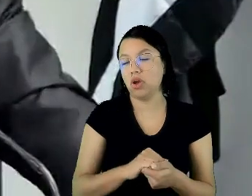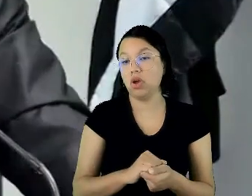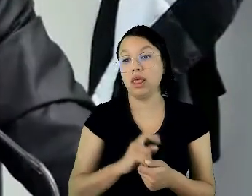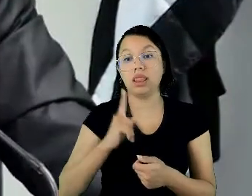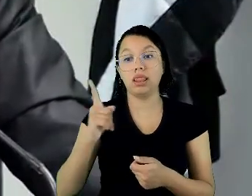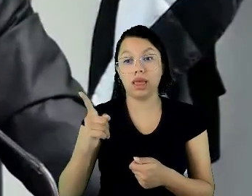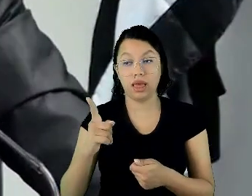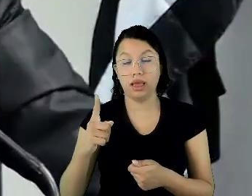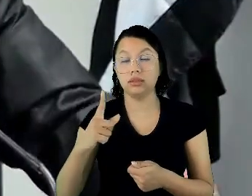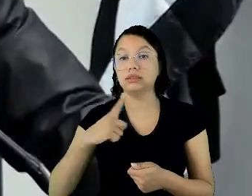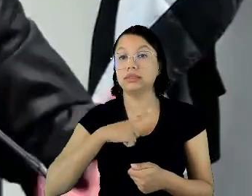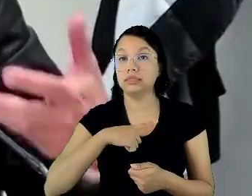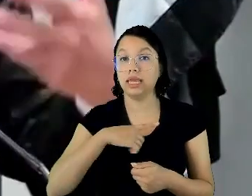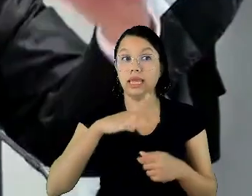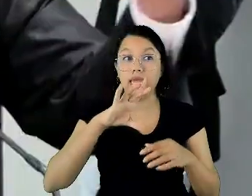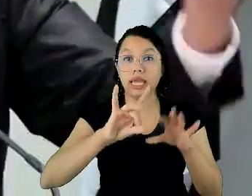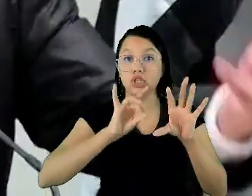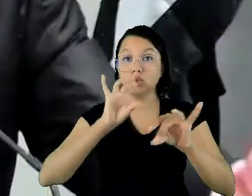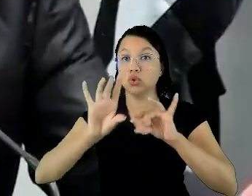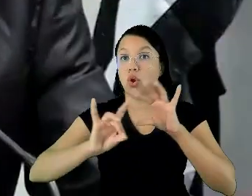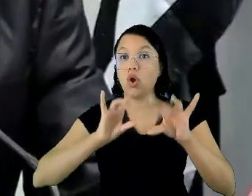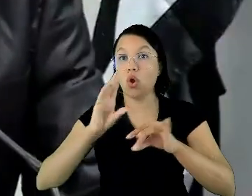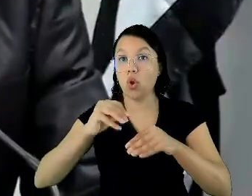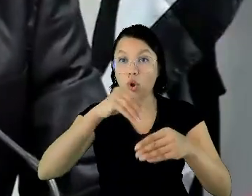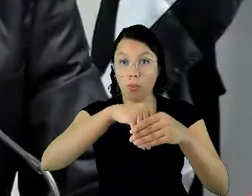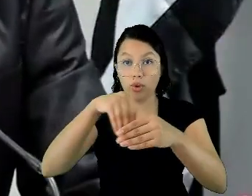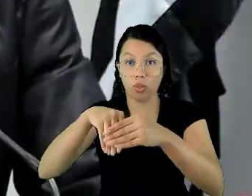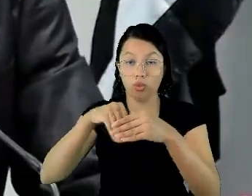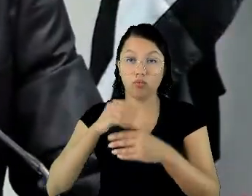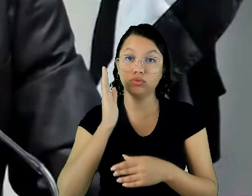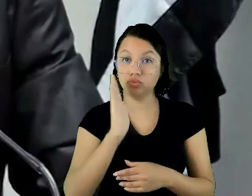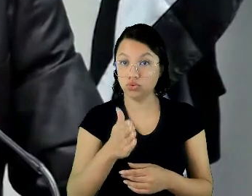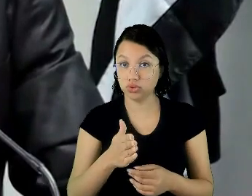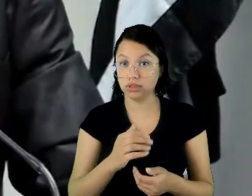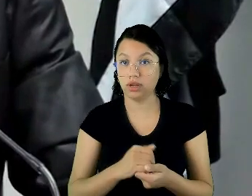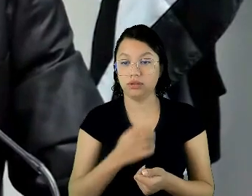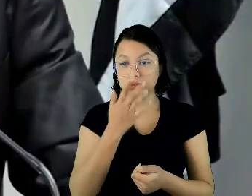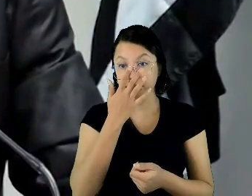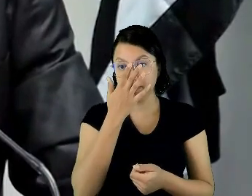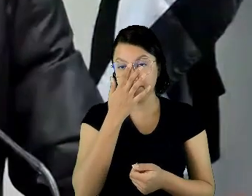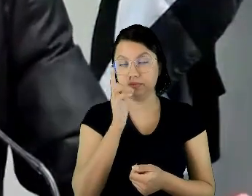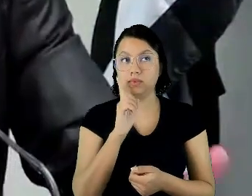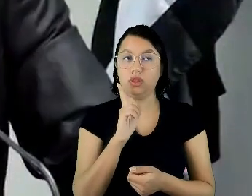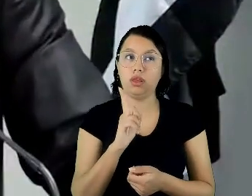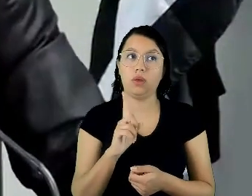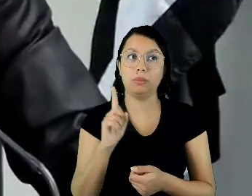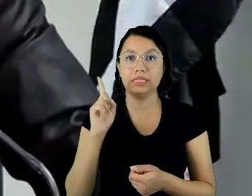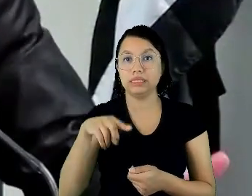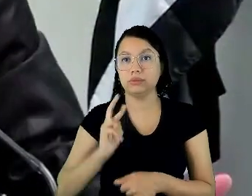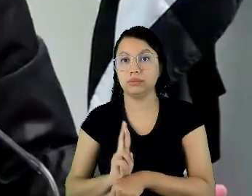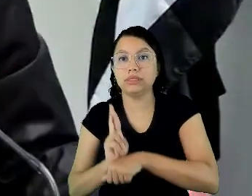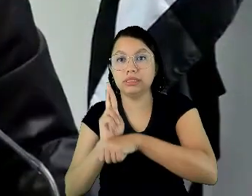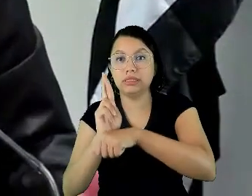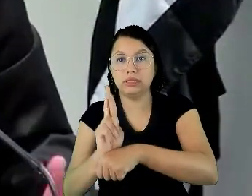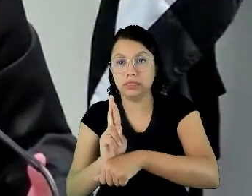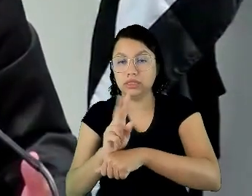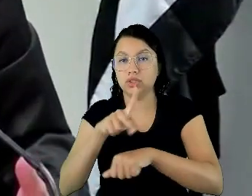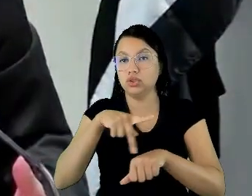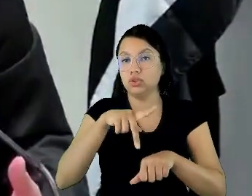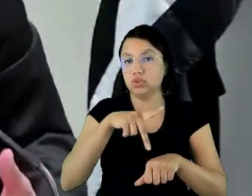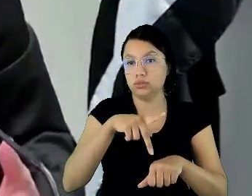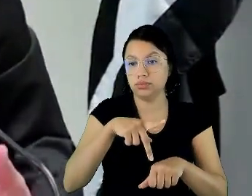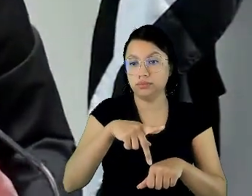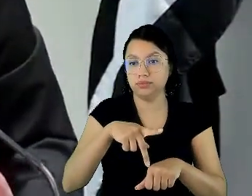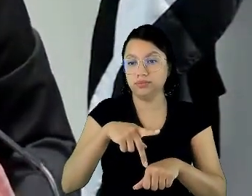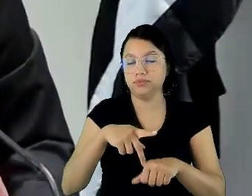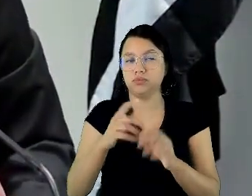direto, não para, vamos dizer, ser o representante do país no Congresso ou